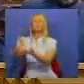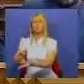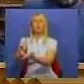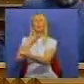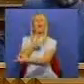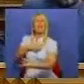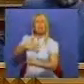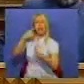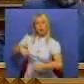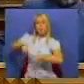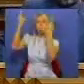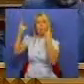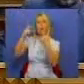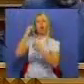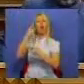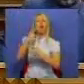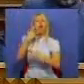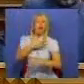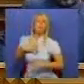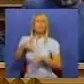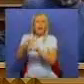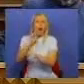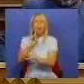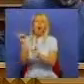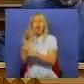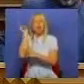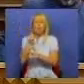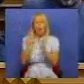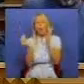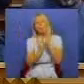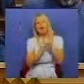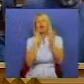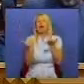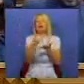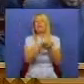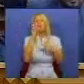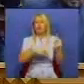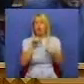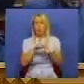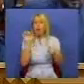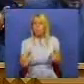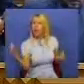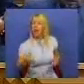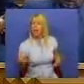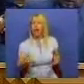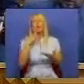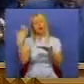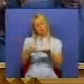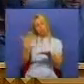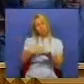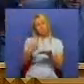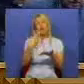lei já votada, não fica nas receitas fiscais, mas é uma receita fiscal. Vamos adiante. Chegamos à página 170,